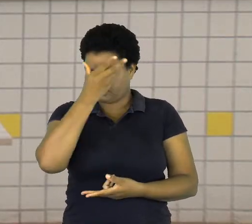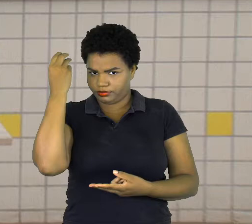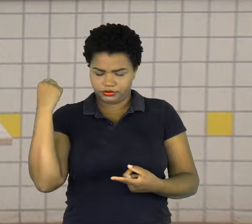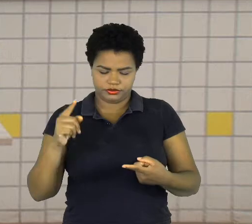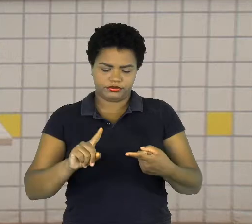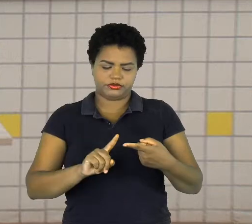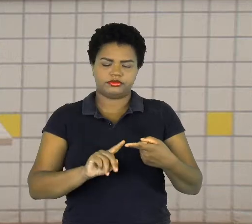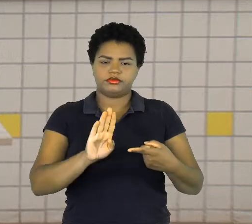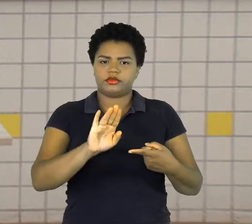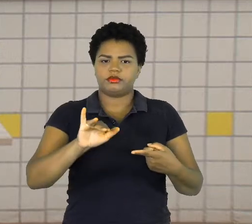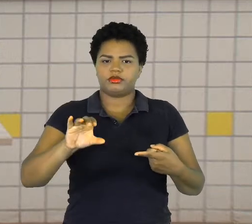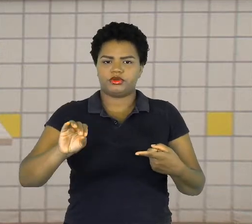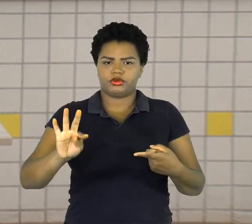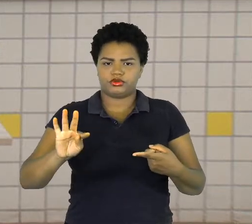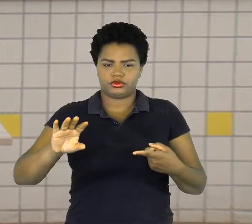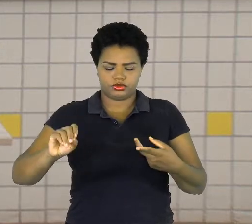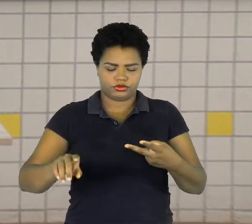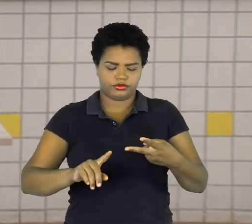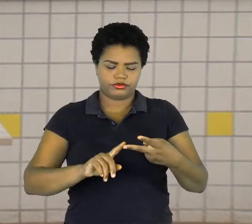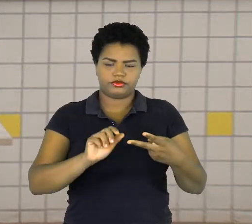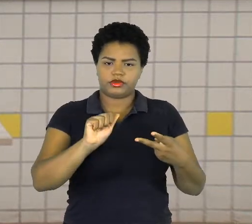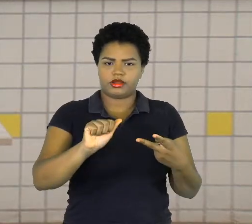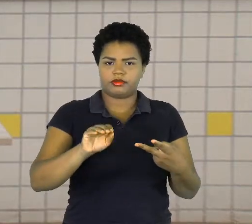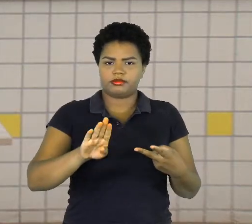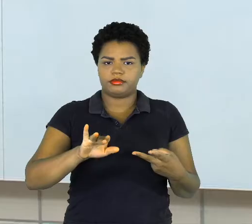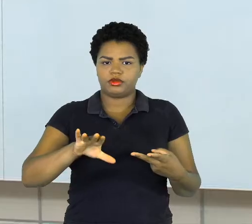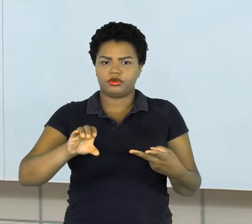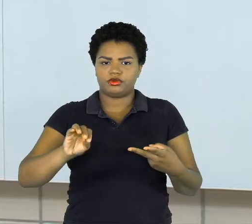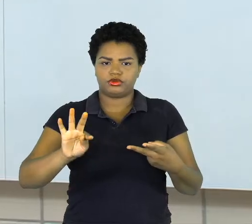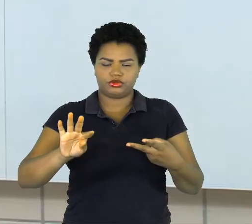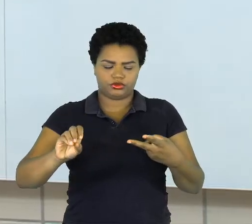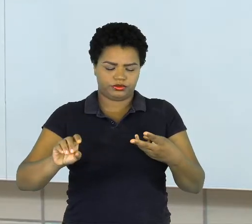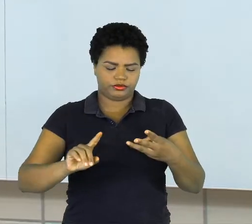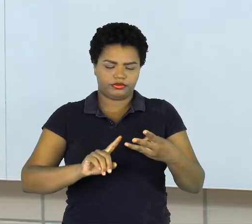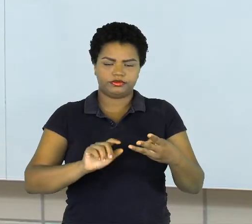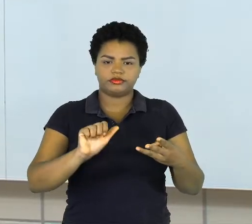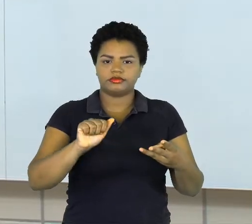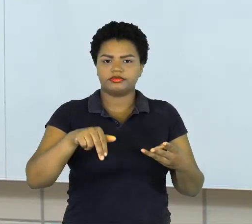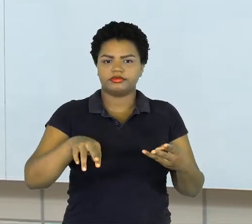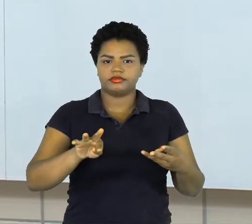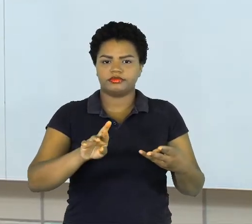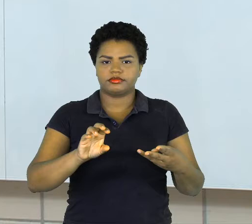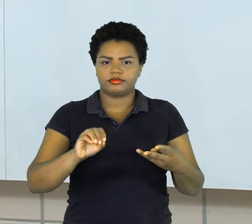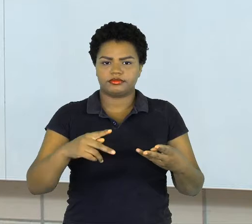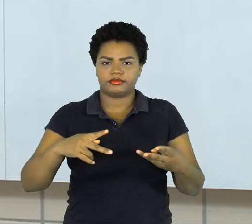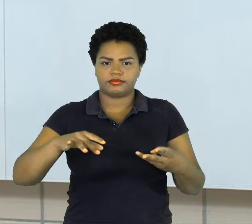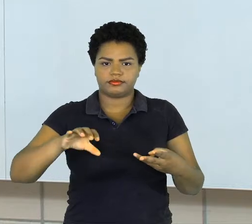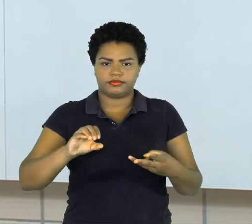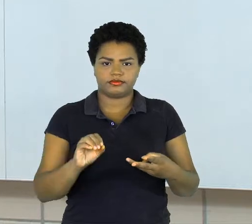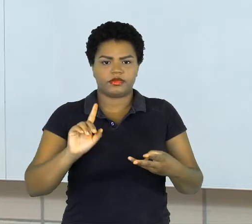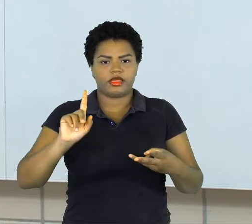biótico, abiótico e antrópicos. Ok? É a geografia na prática,